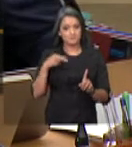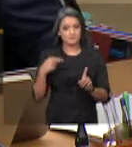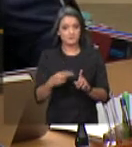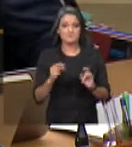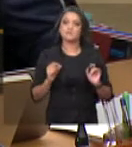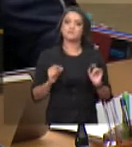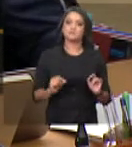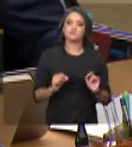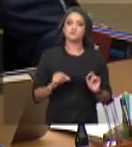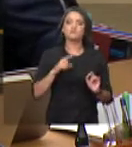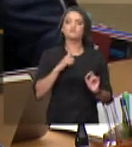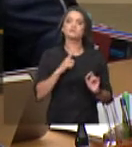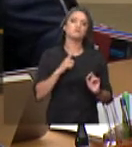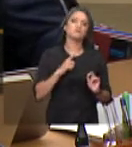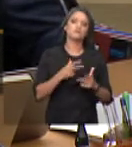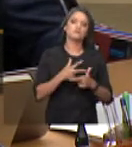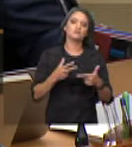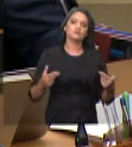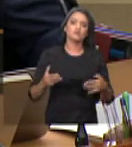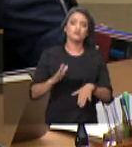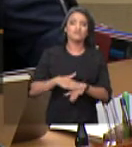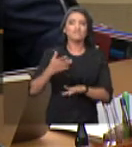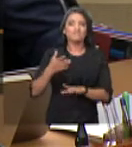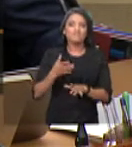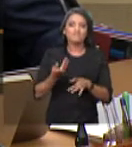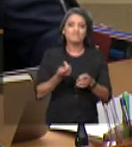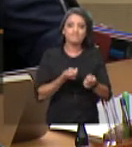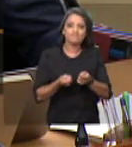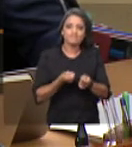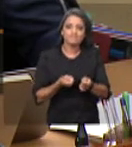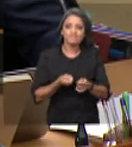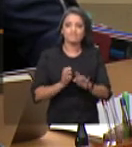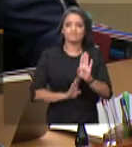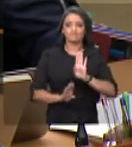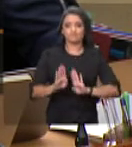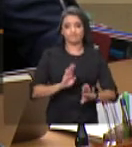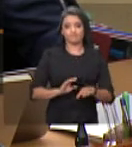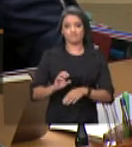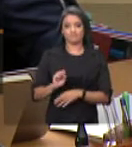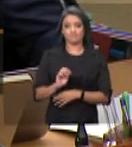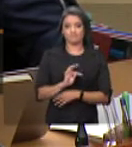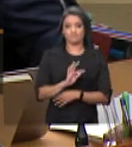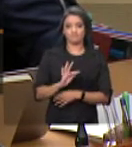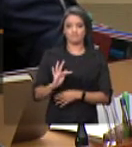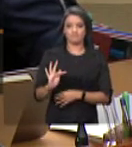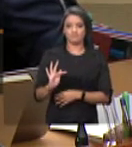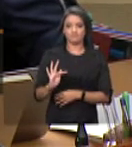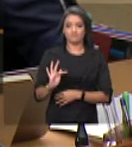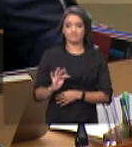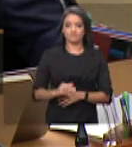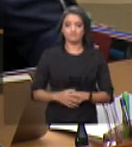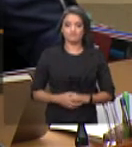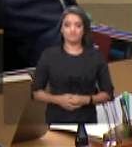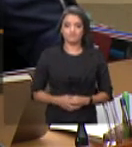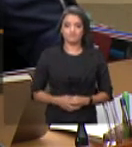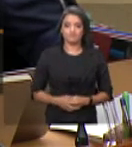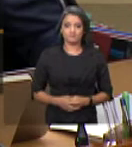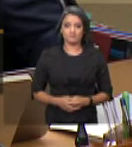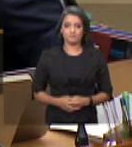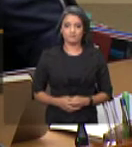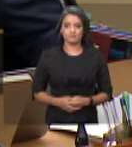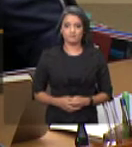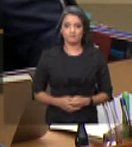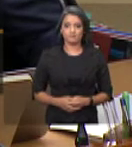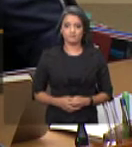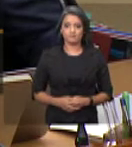uma atitude de mais alto contenção da suprema corte isso não significa